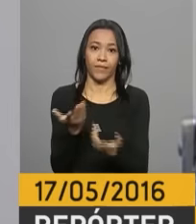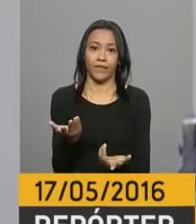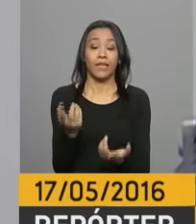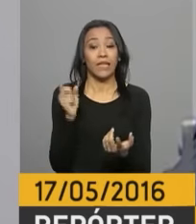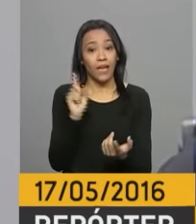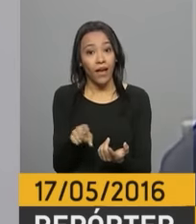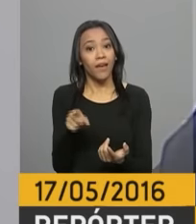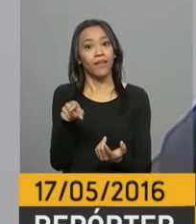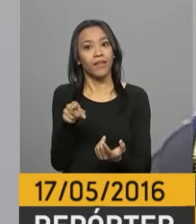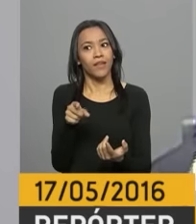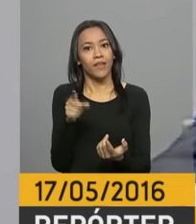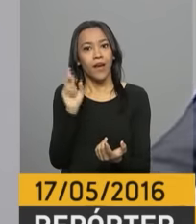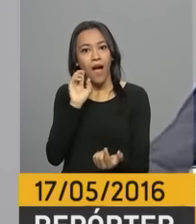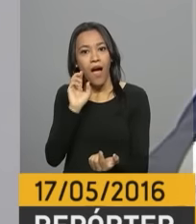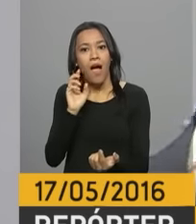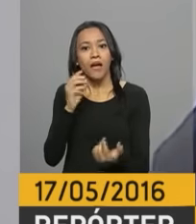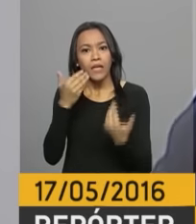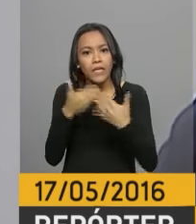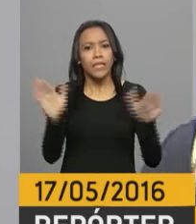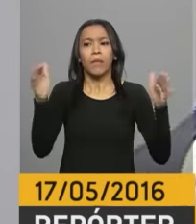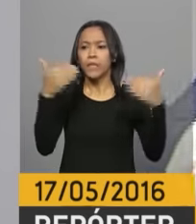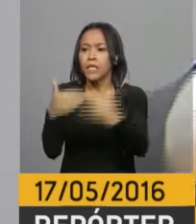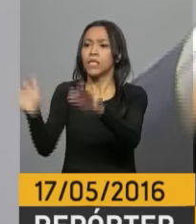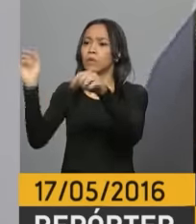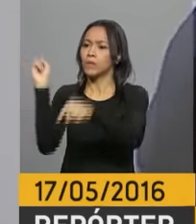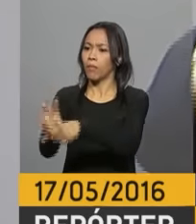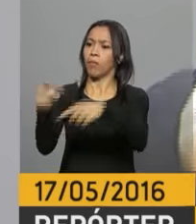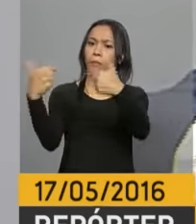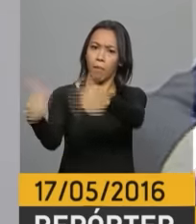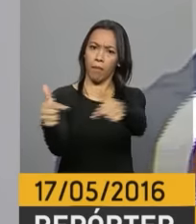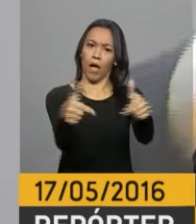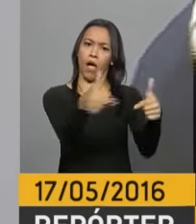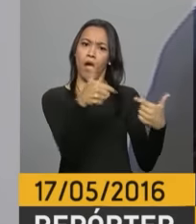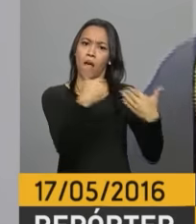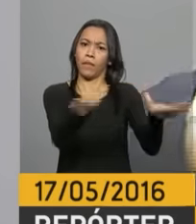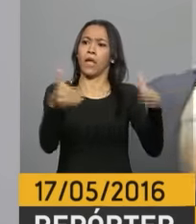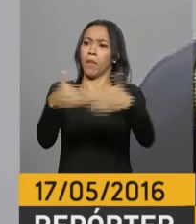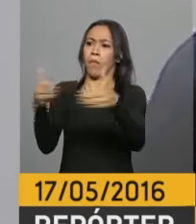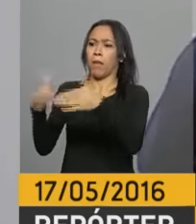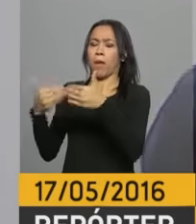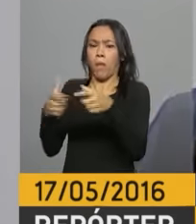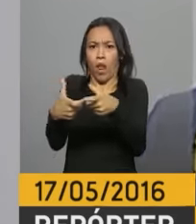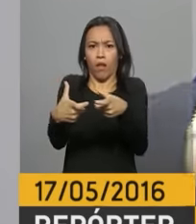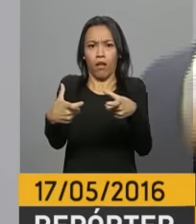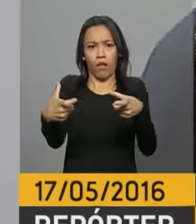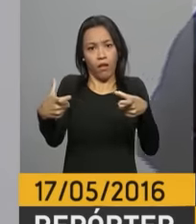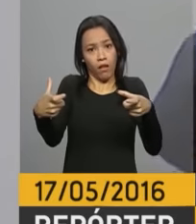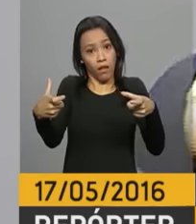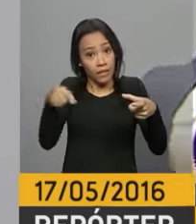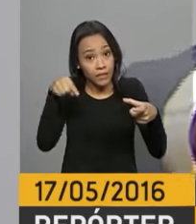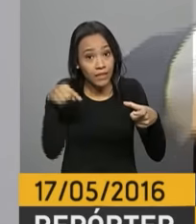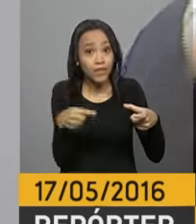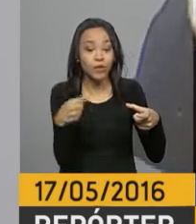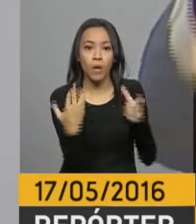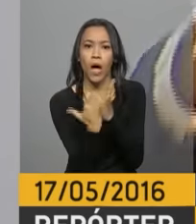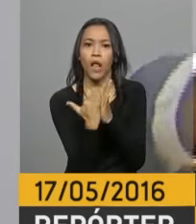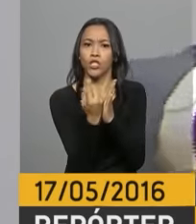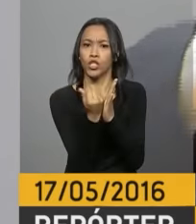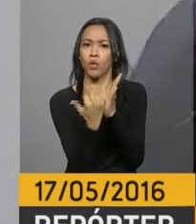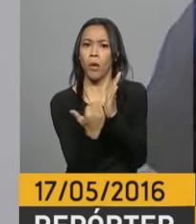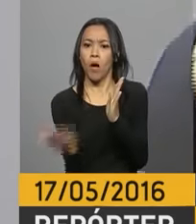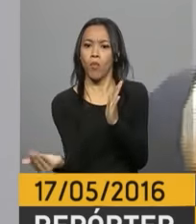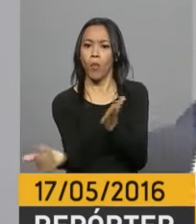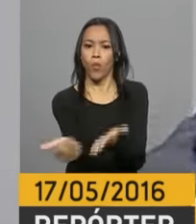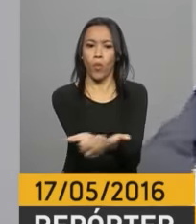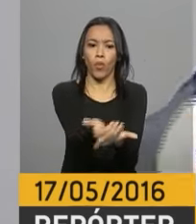de criação de emprego, na medida em que isso vai certamente gerar também aumento da atividade, aumento da